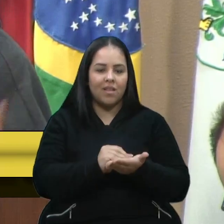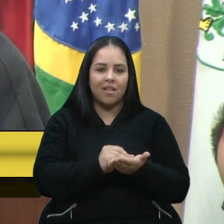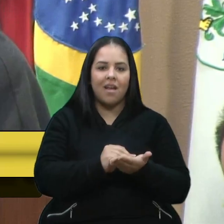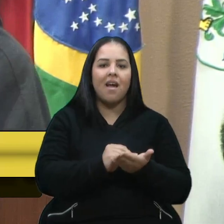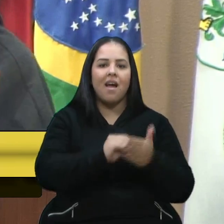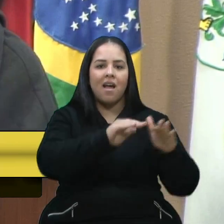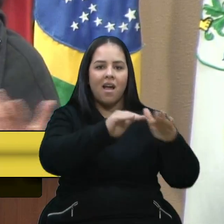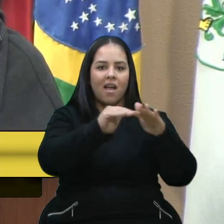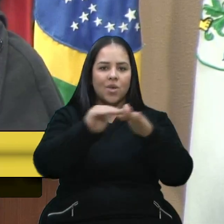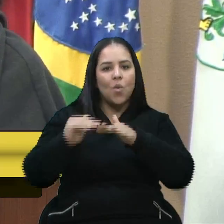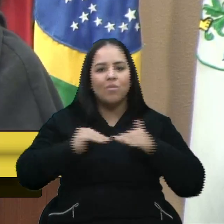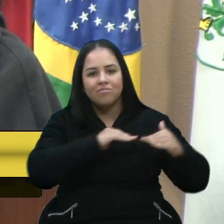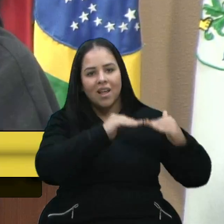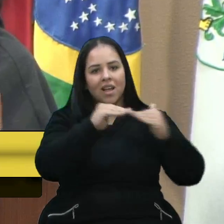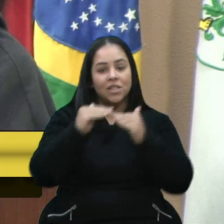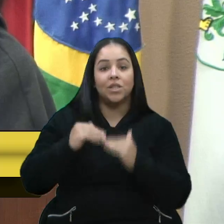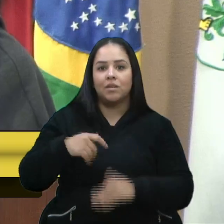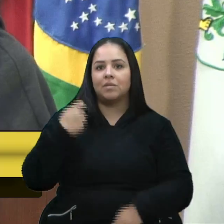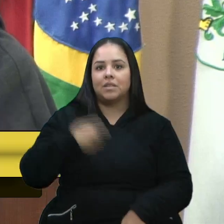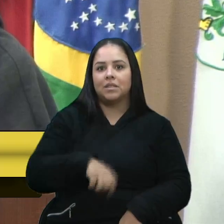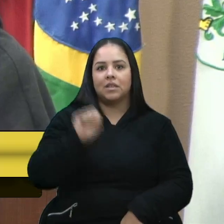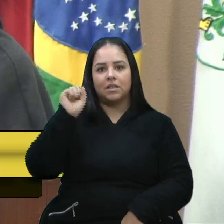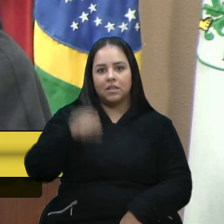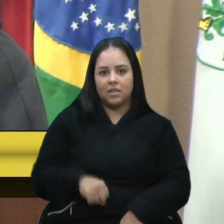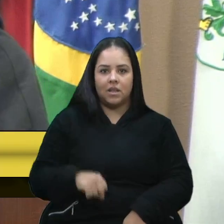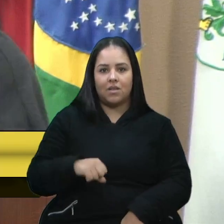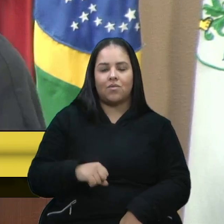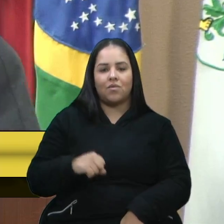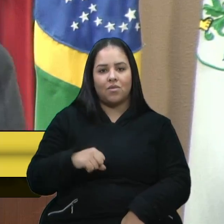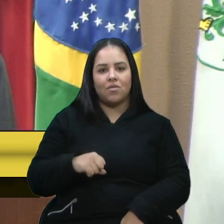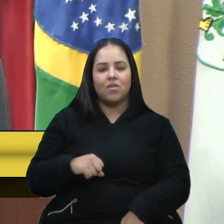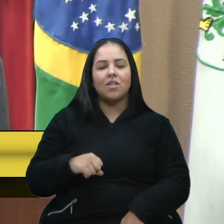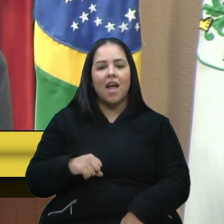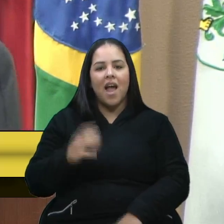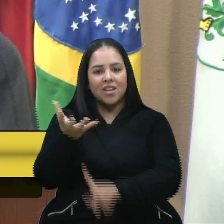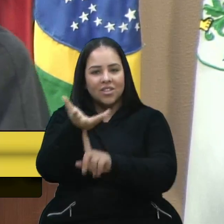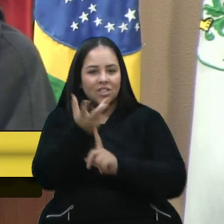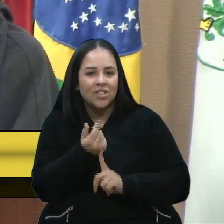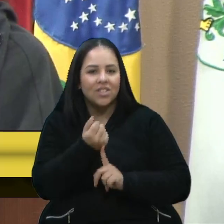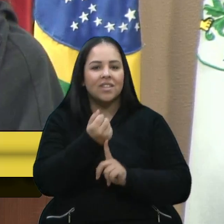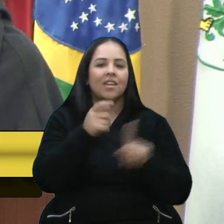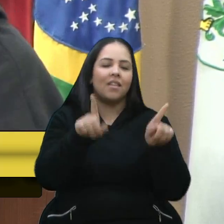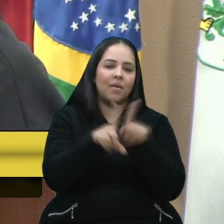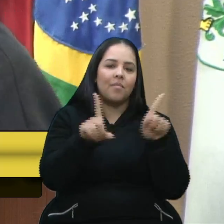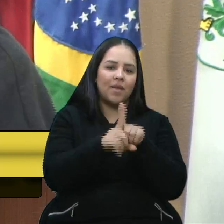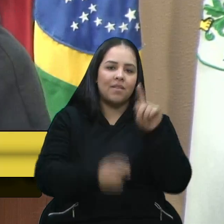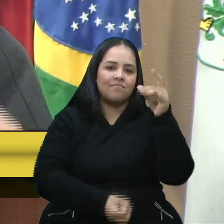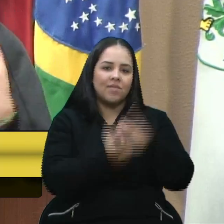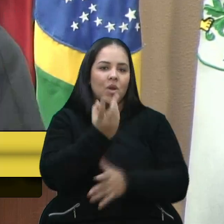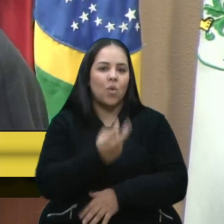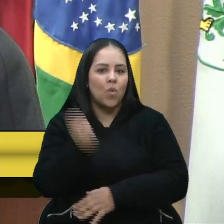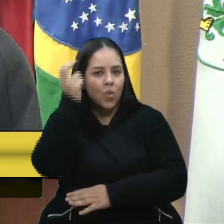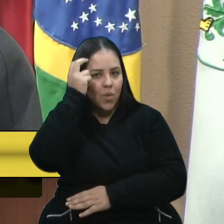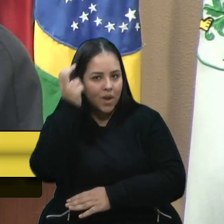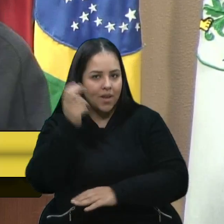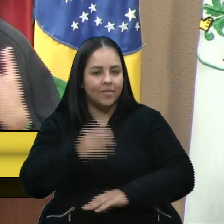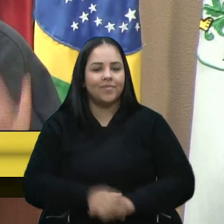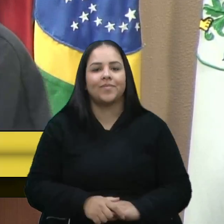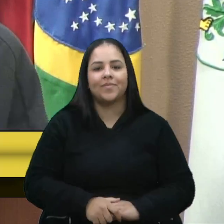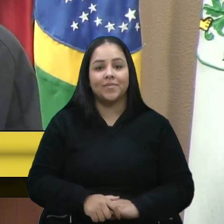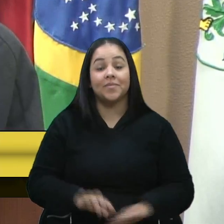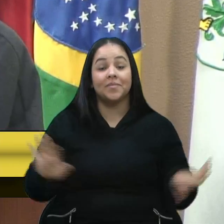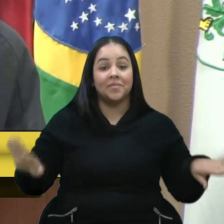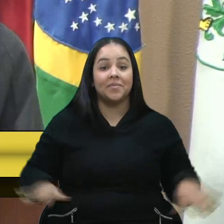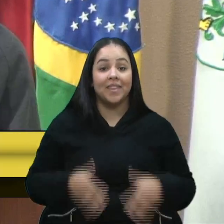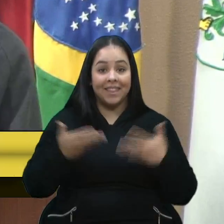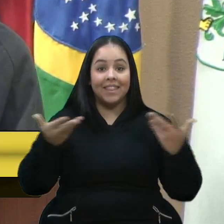pode sim passar pelas mãos dos nossos artistas e dos nossos produtores culturais. Por isso,